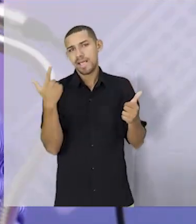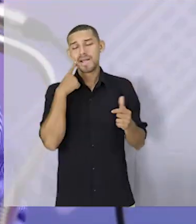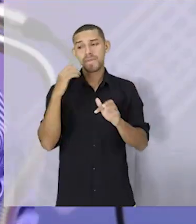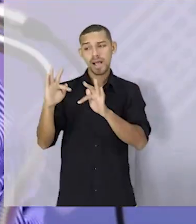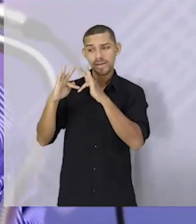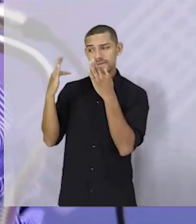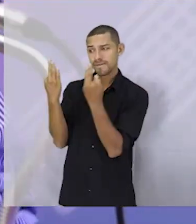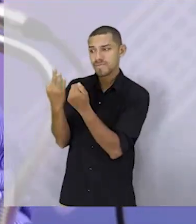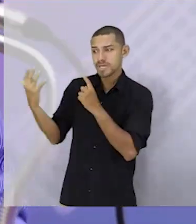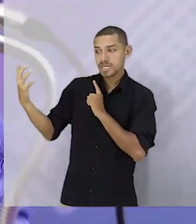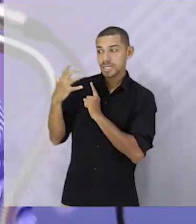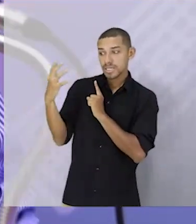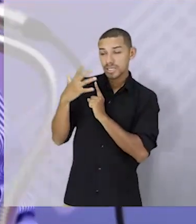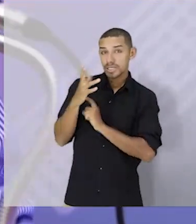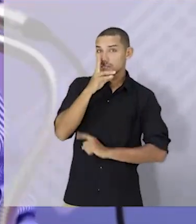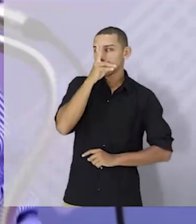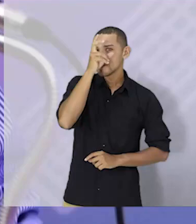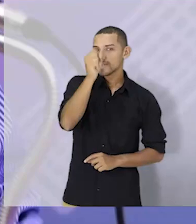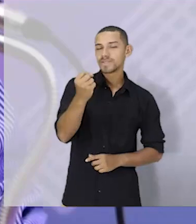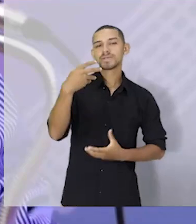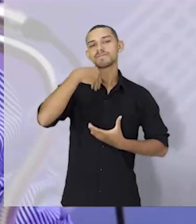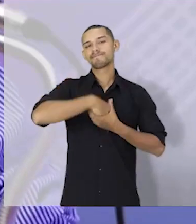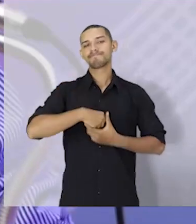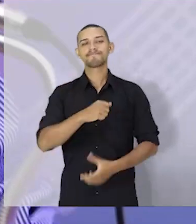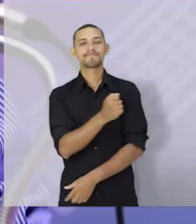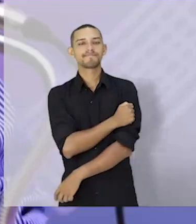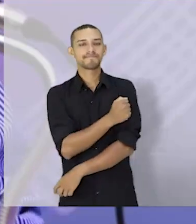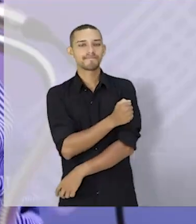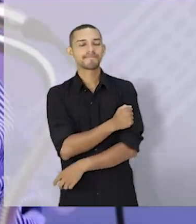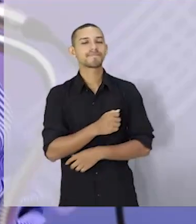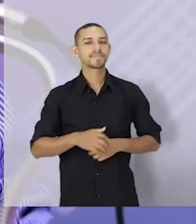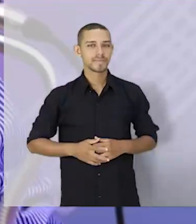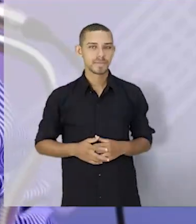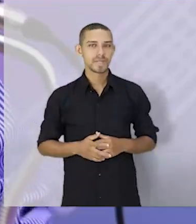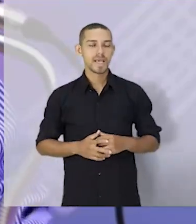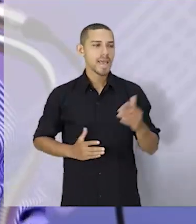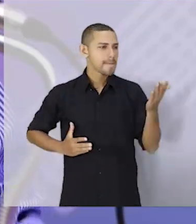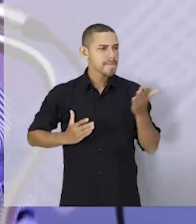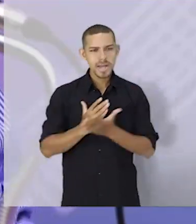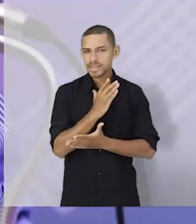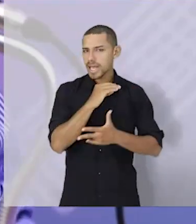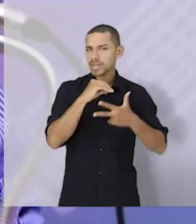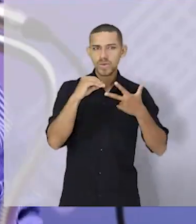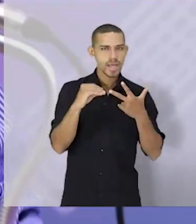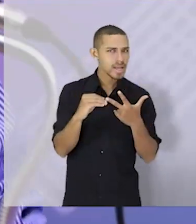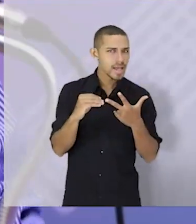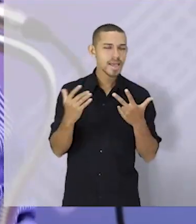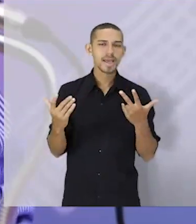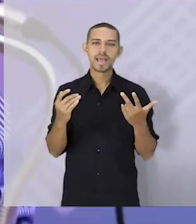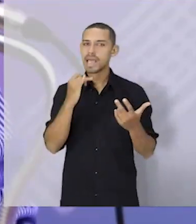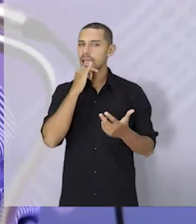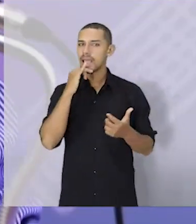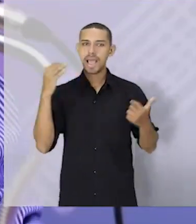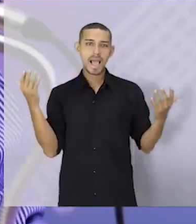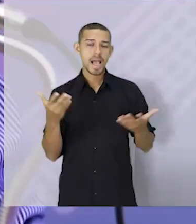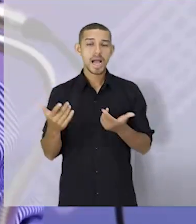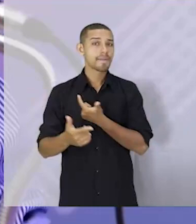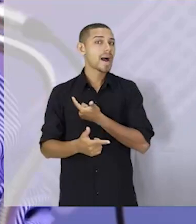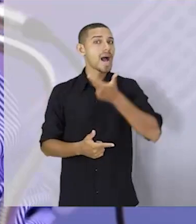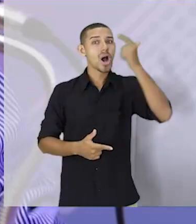muito grande em cima do estudante. Pressão de passar no Enem, pressão agora de ter uma